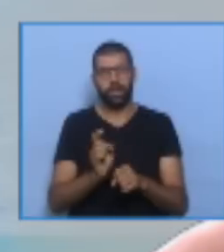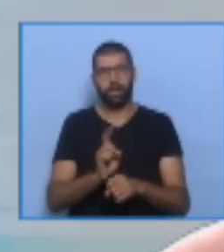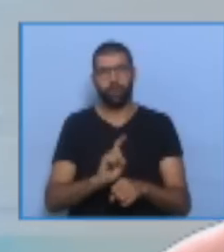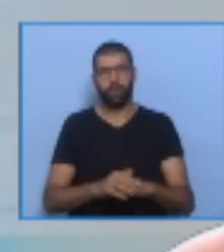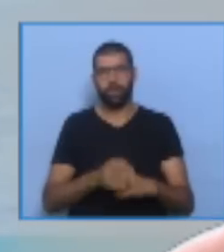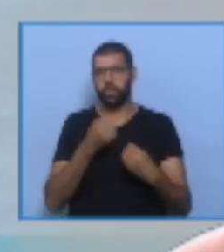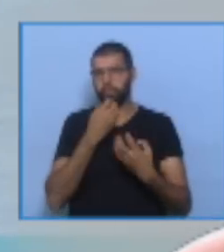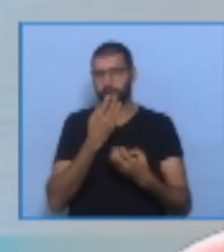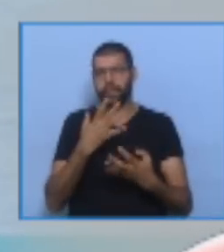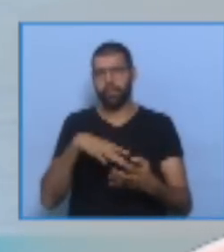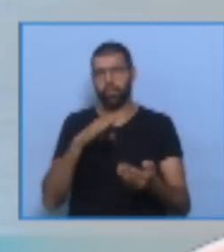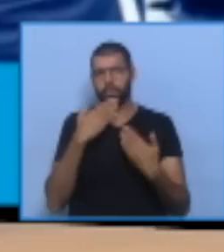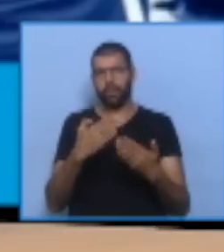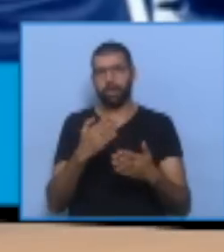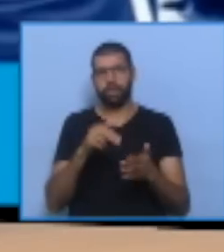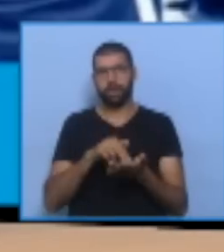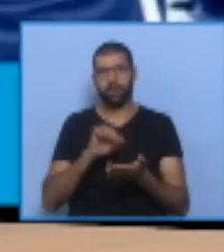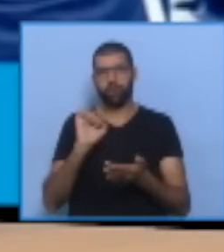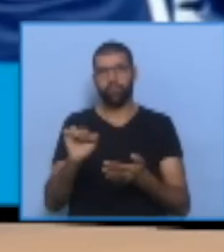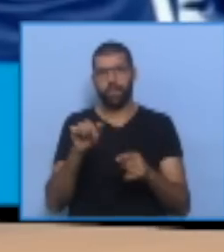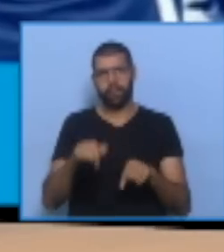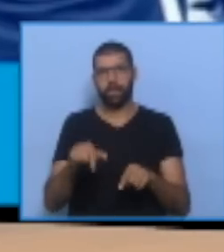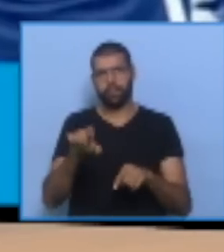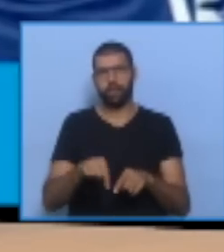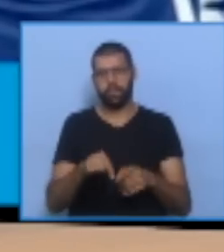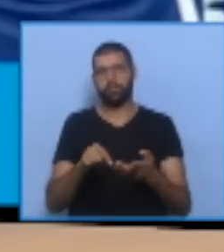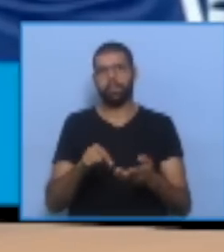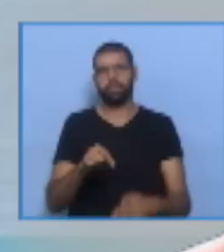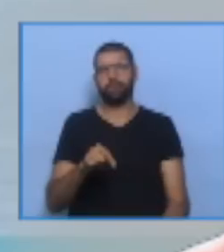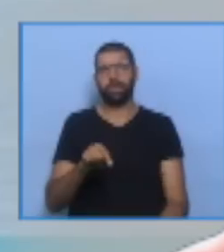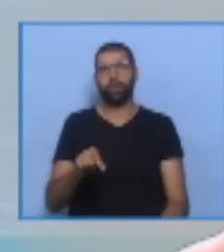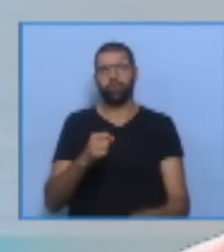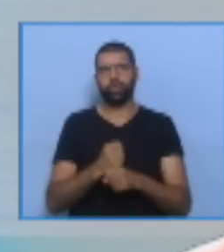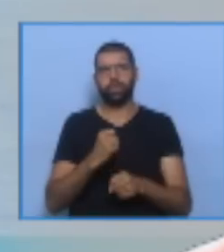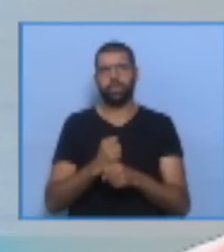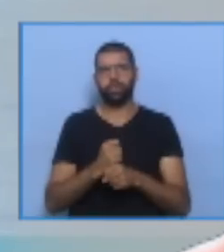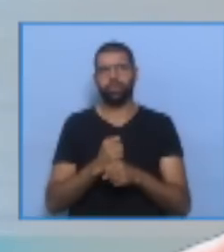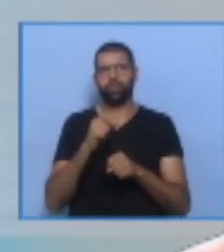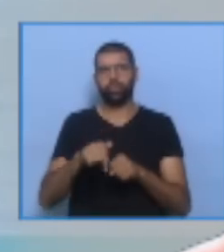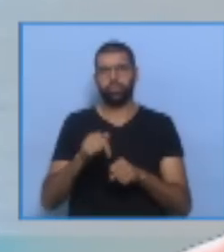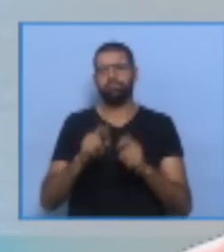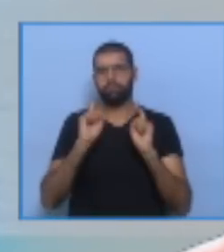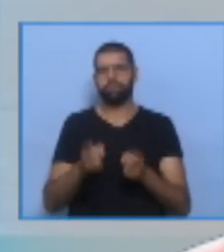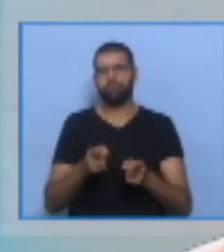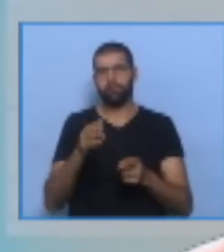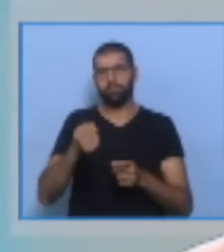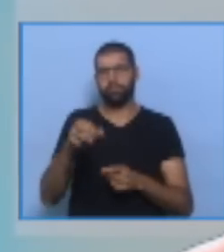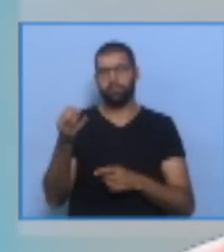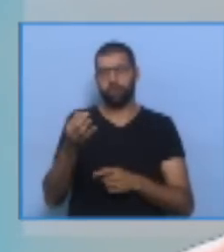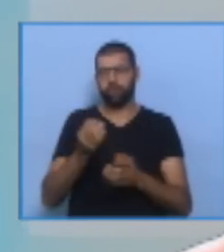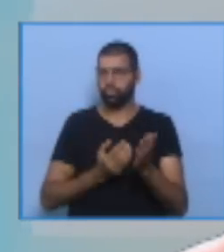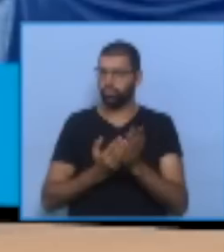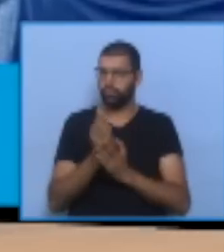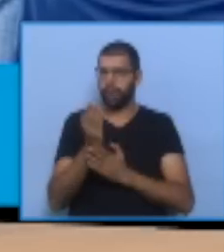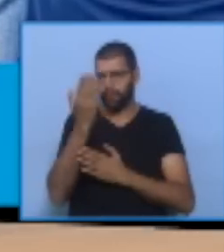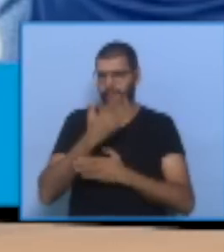olha, resta-me agradecer então a sua presença aqui também, que os trabalhos que hoje estão a começar no Porto se prolongam